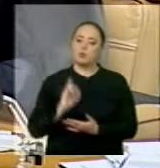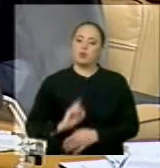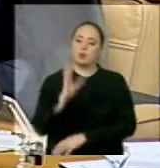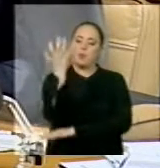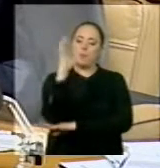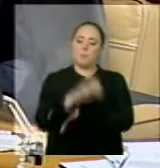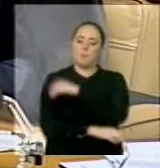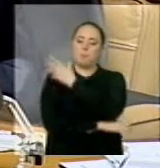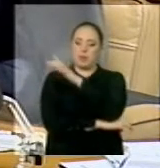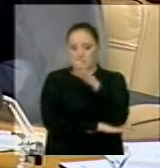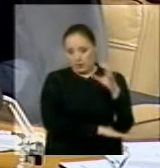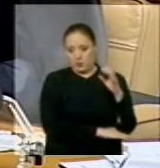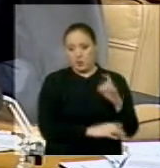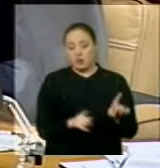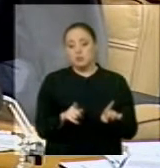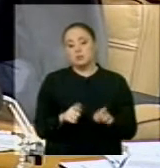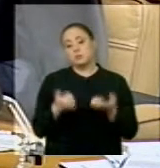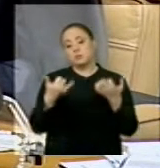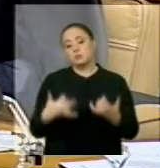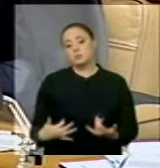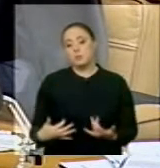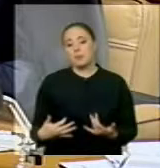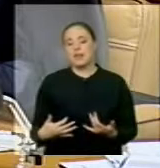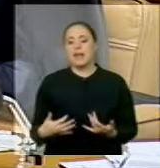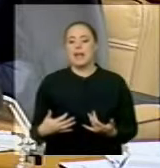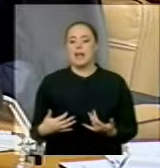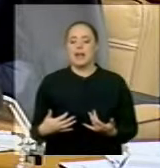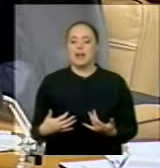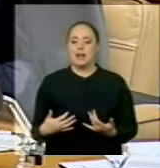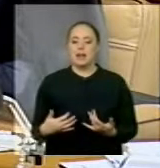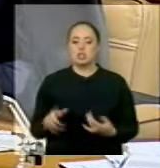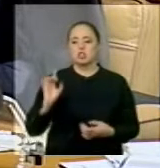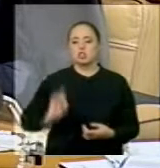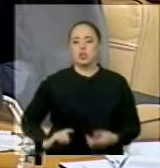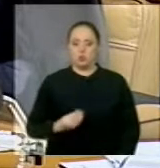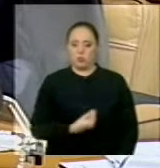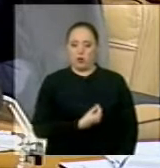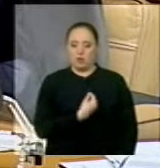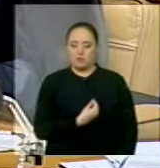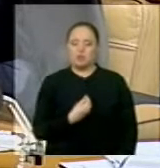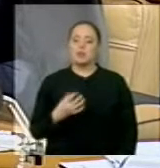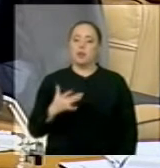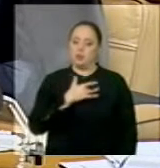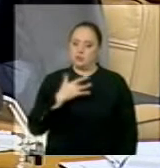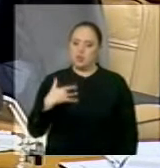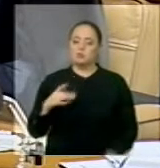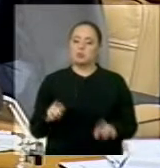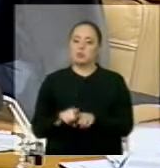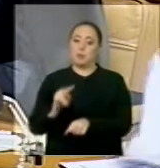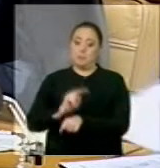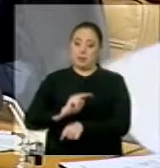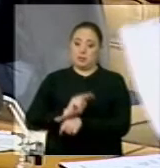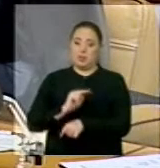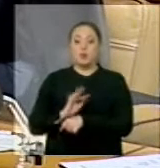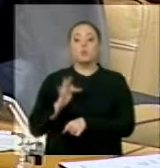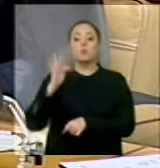que conjuga no seu fio condutor a proteção do direito à vida, à saúde, bem como a preservação das